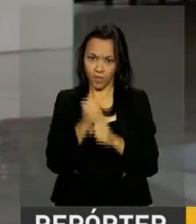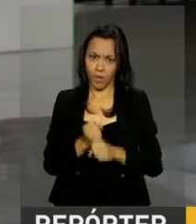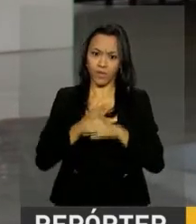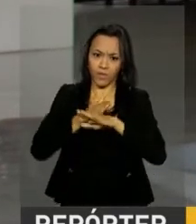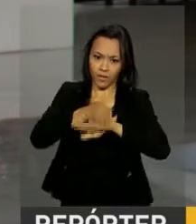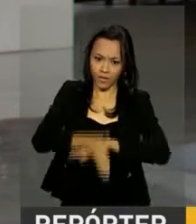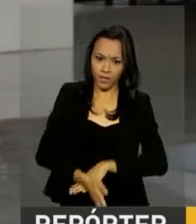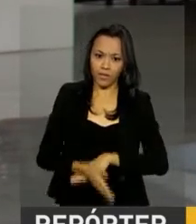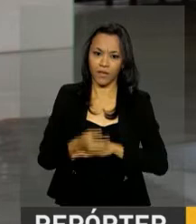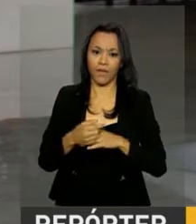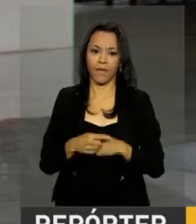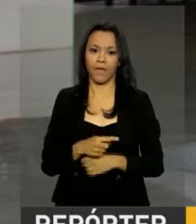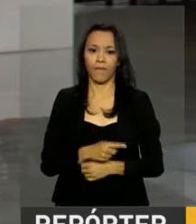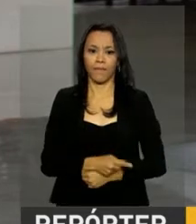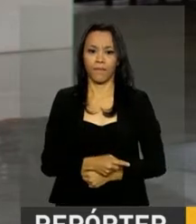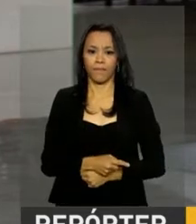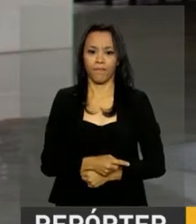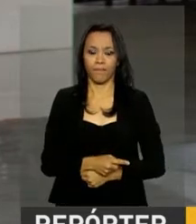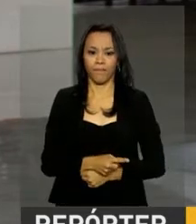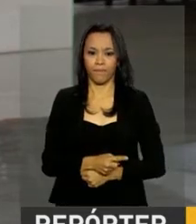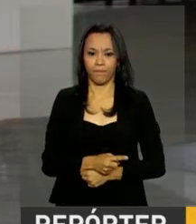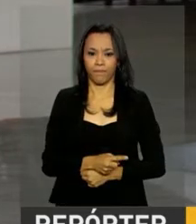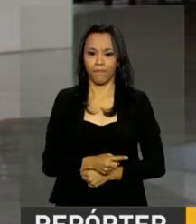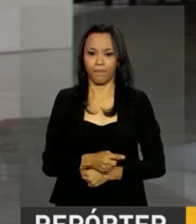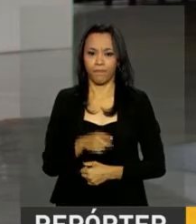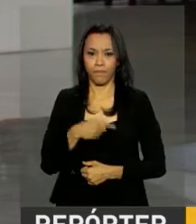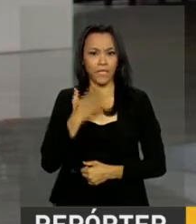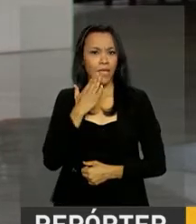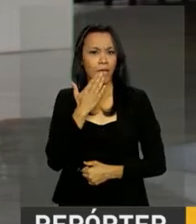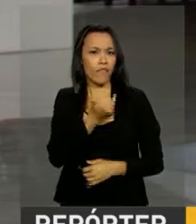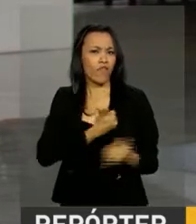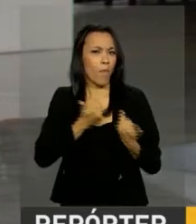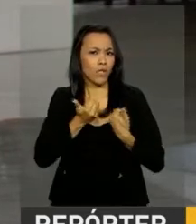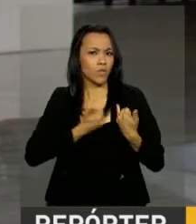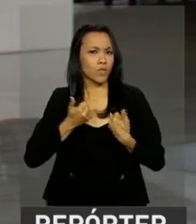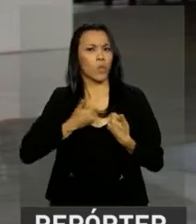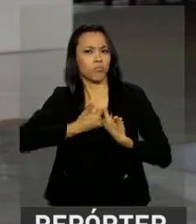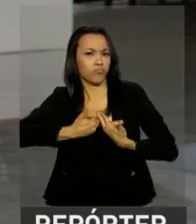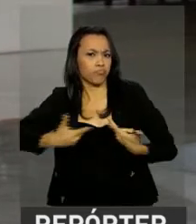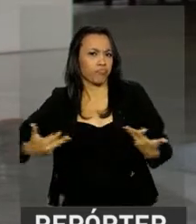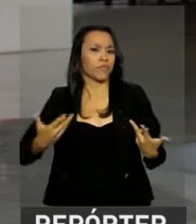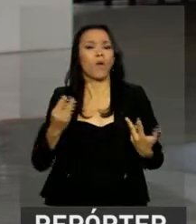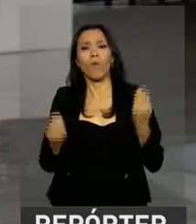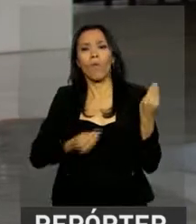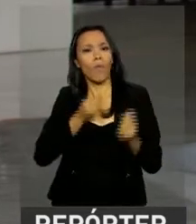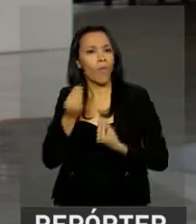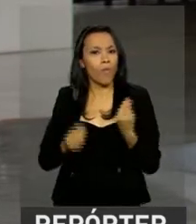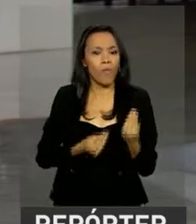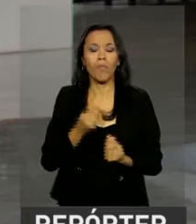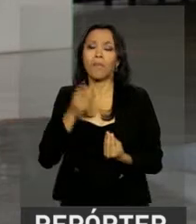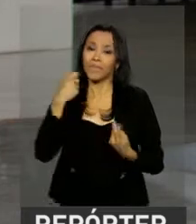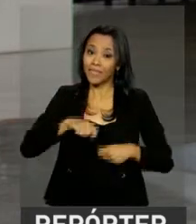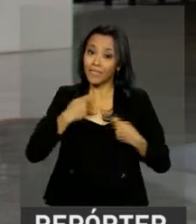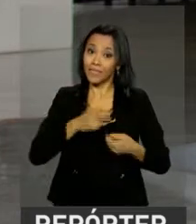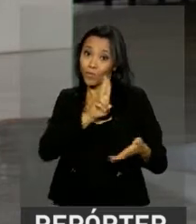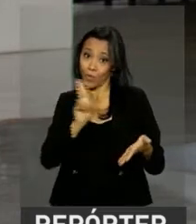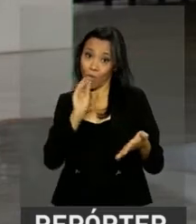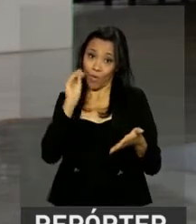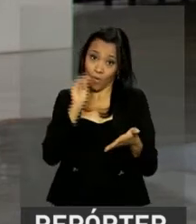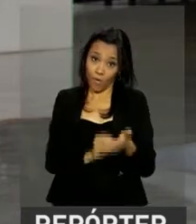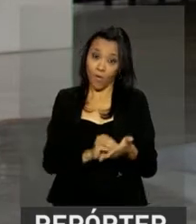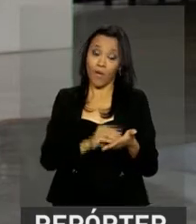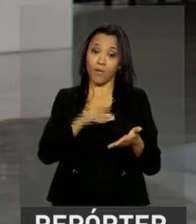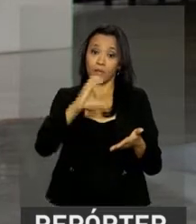enem.inep.gov.br barra participantes para ter acesso às informações da página é preciso informar o número do